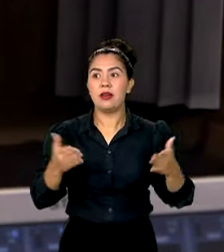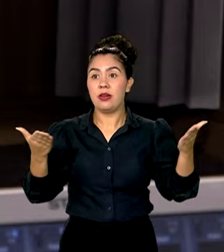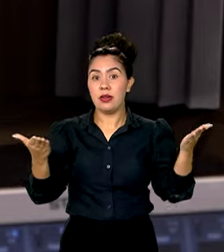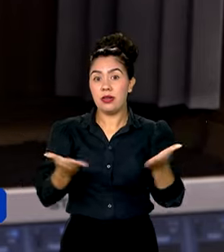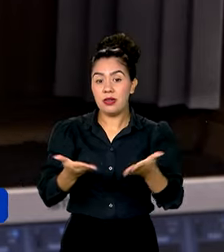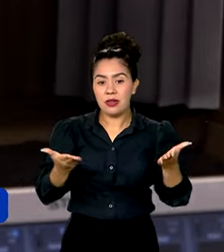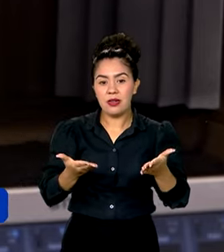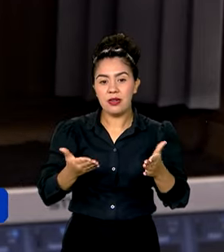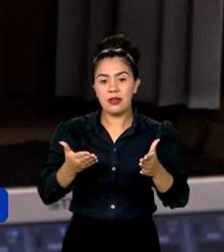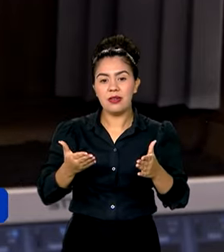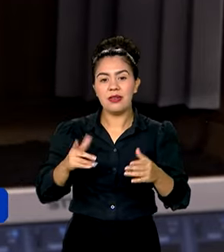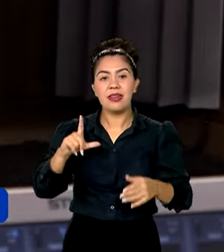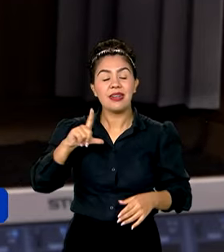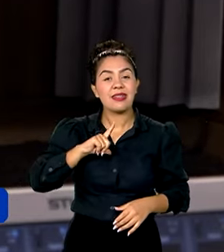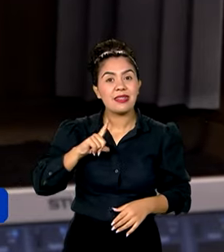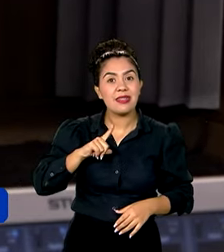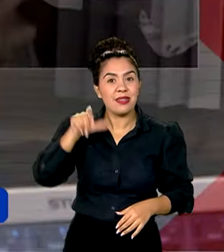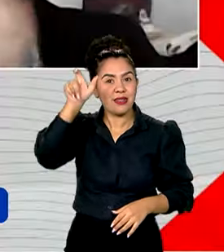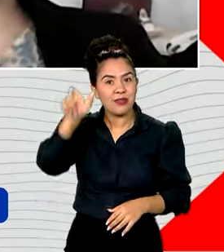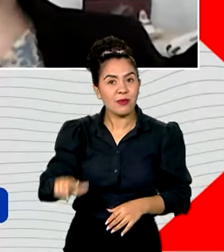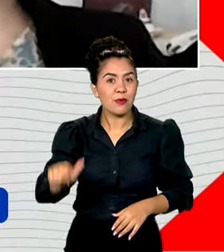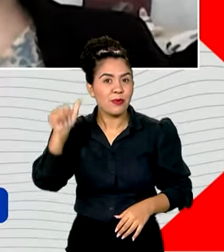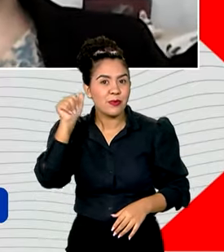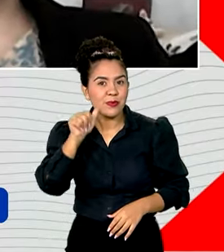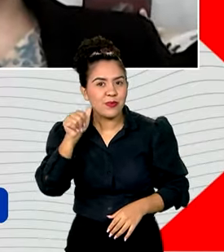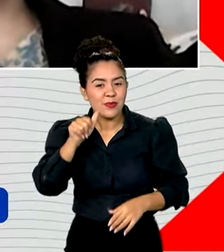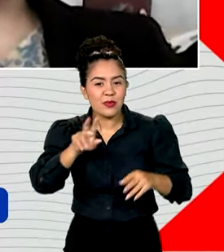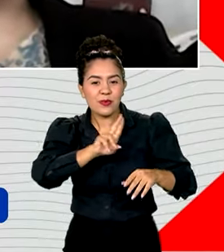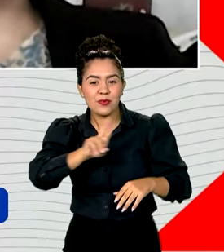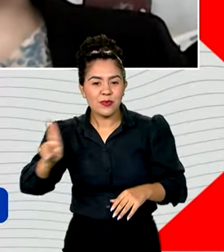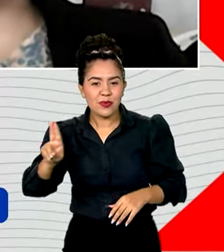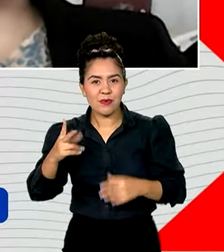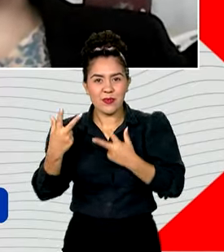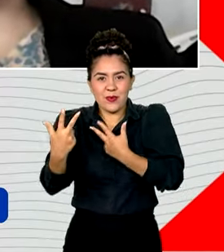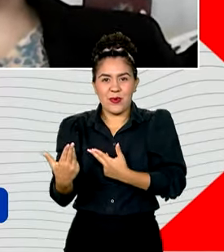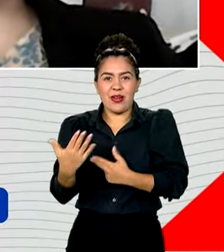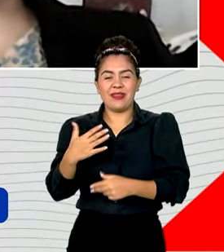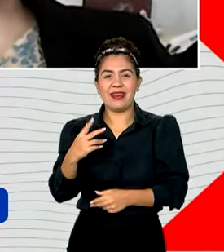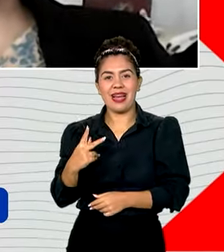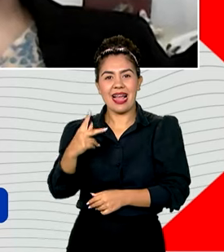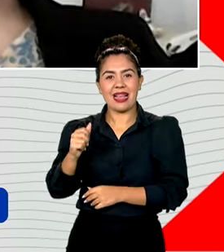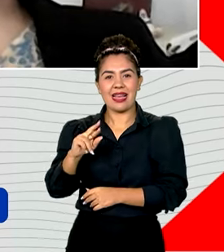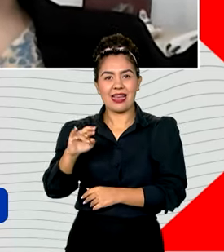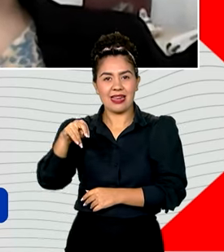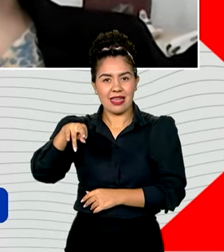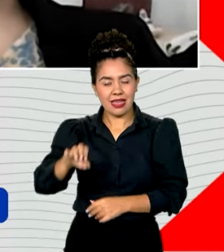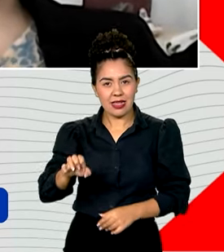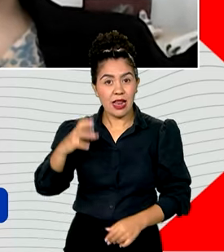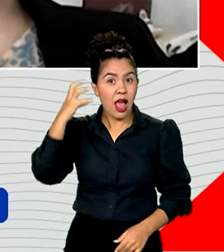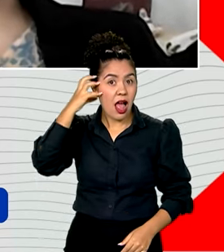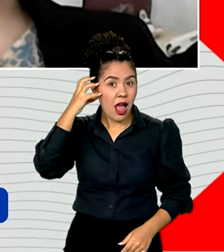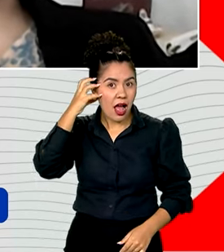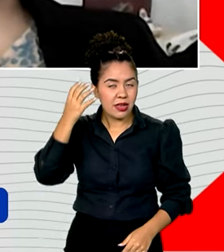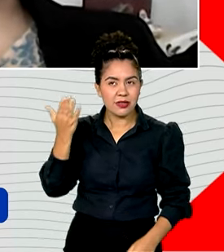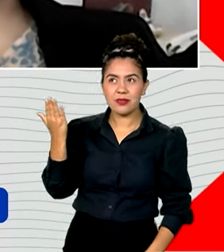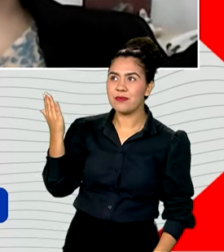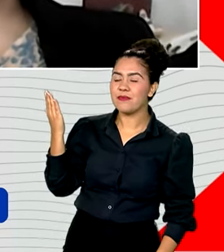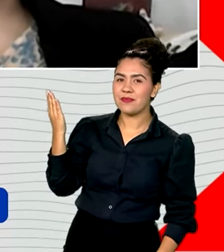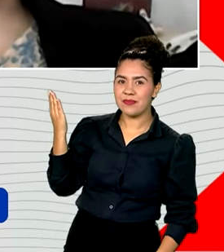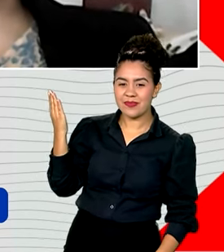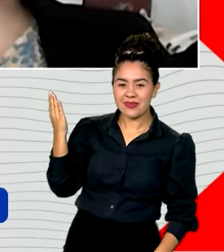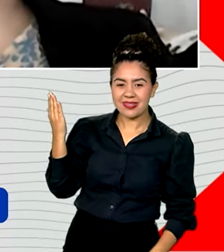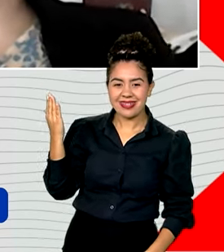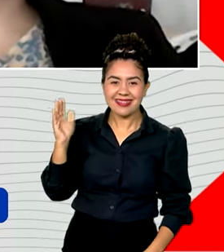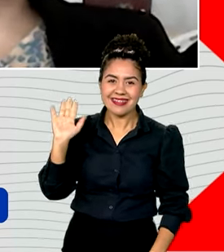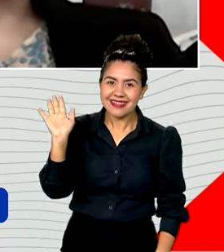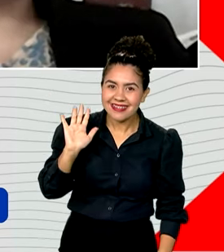de rádios tem uma chará hoje com a gente aqui lá da Rádio Grande Rio FM lá de Petrolina Oi